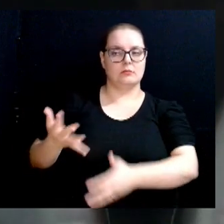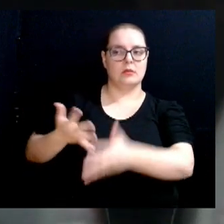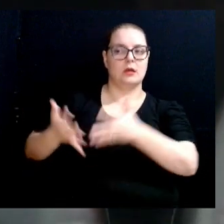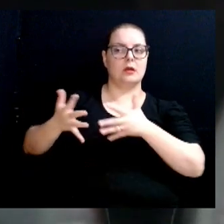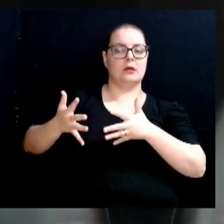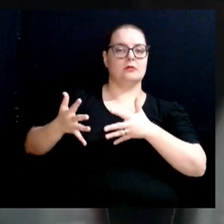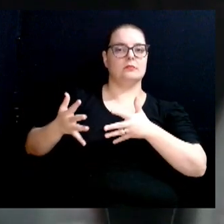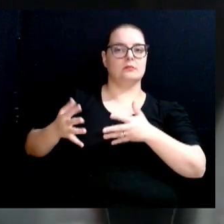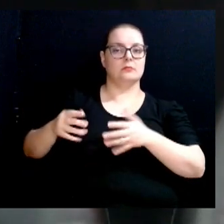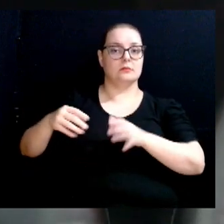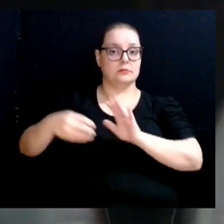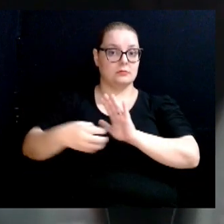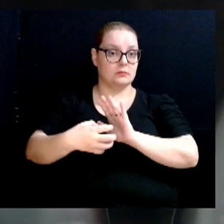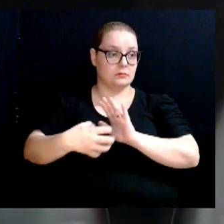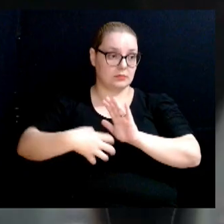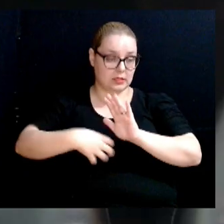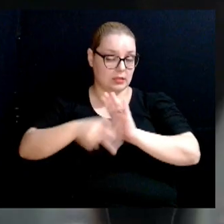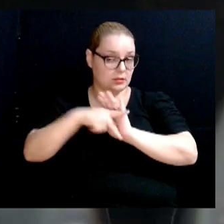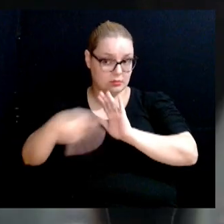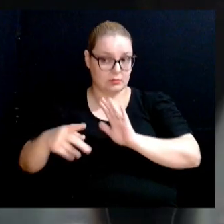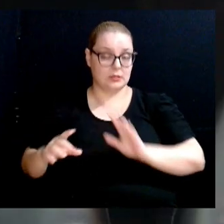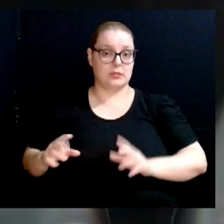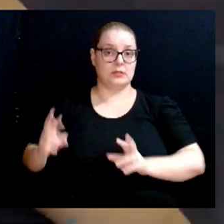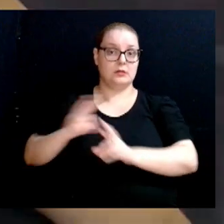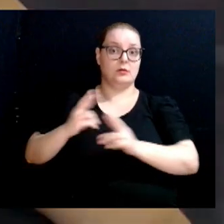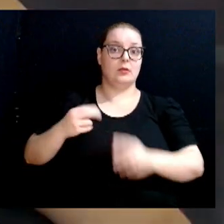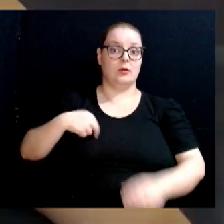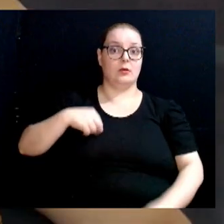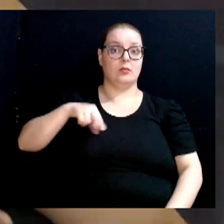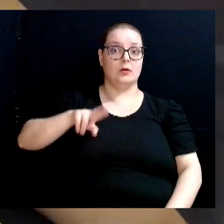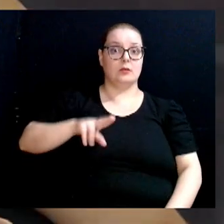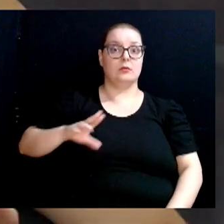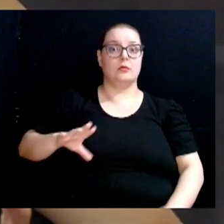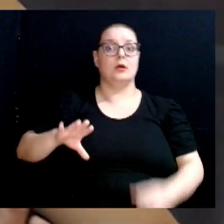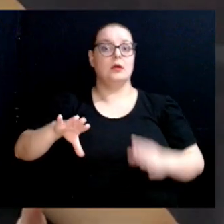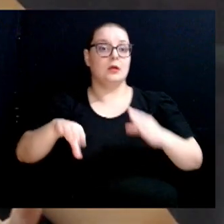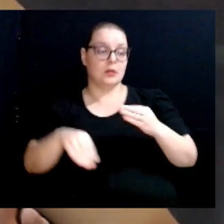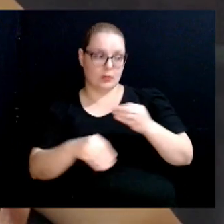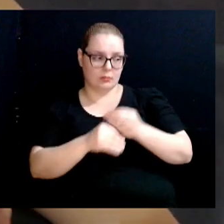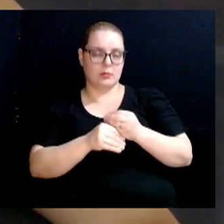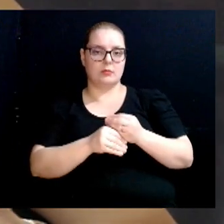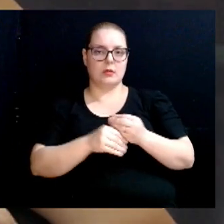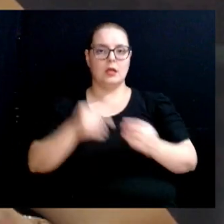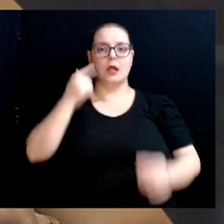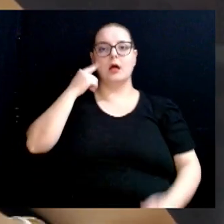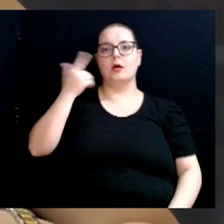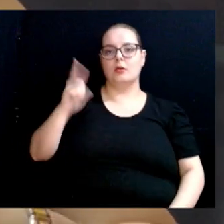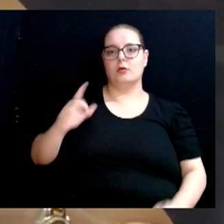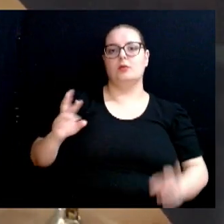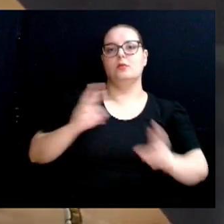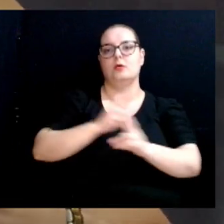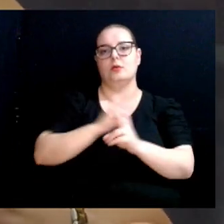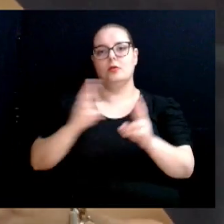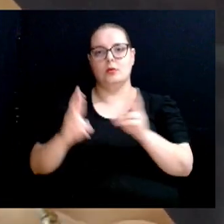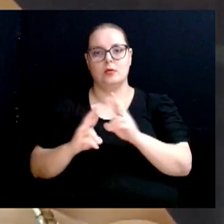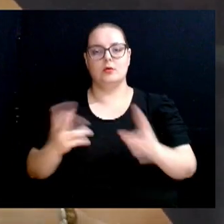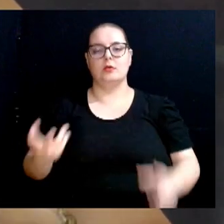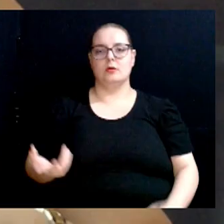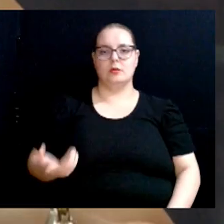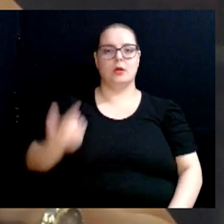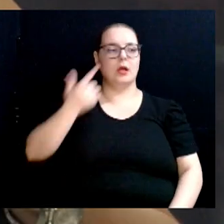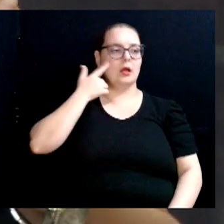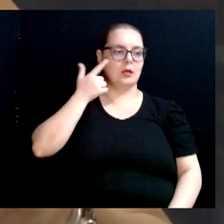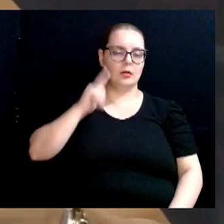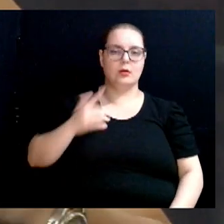eu estou ocupando todo o espaço? Eu acho que complementando, é claro que uma relação a dois, é claro, hoje a gente vê